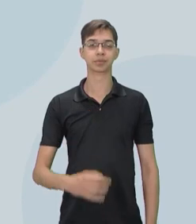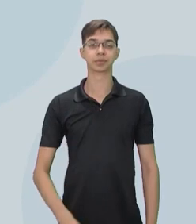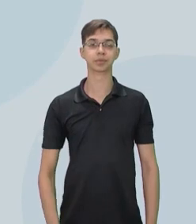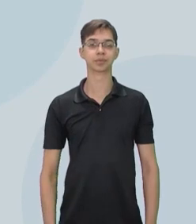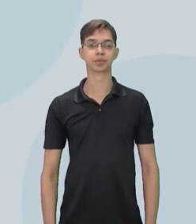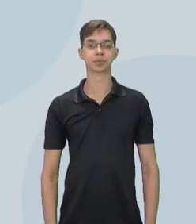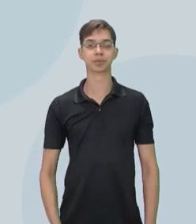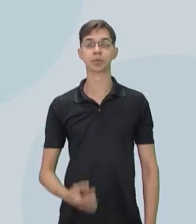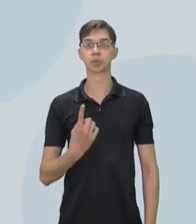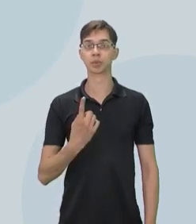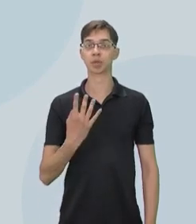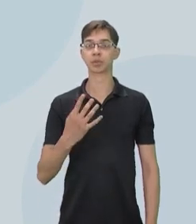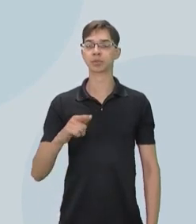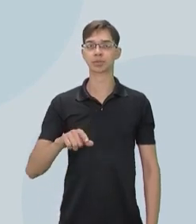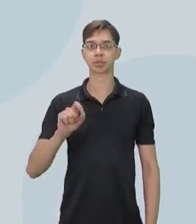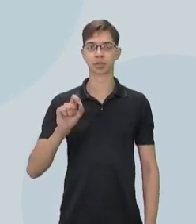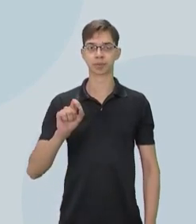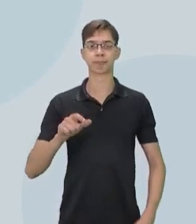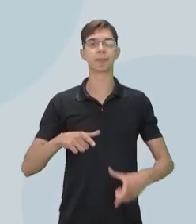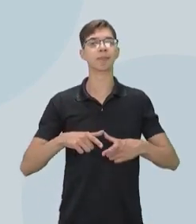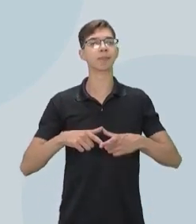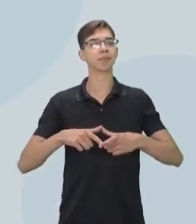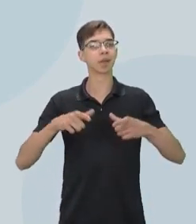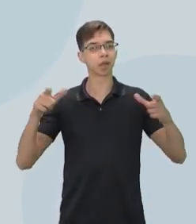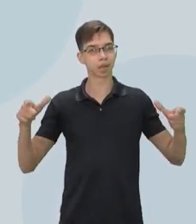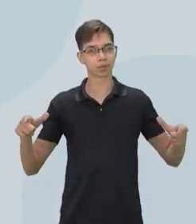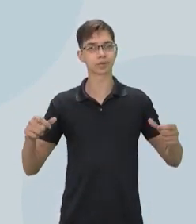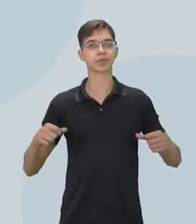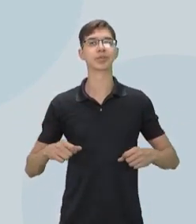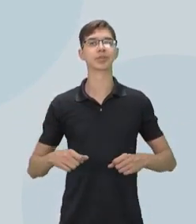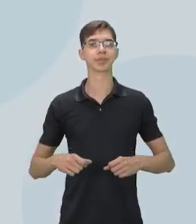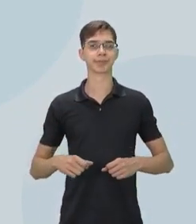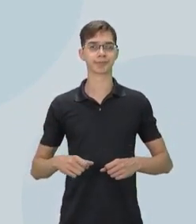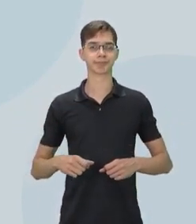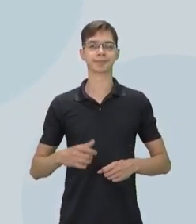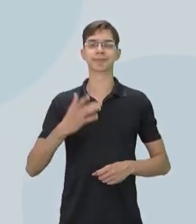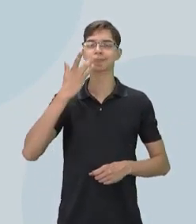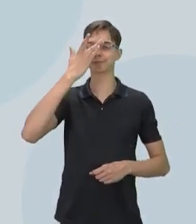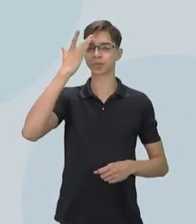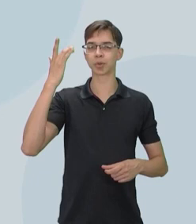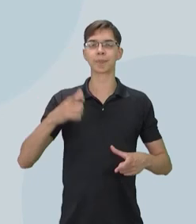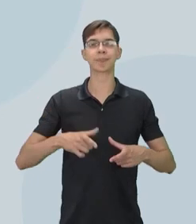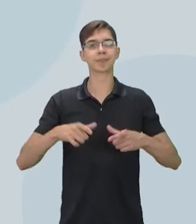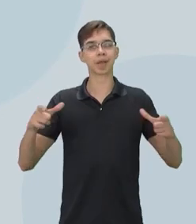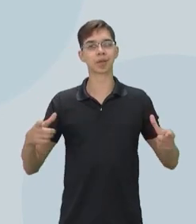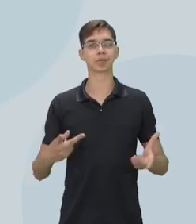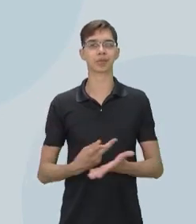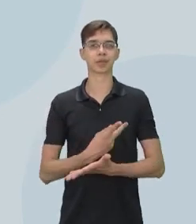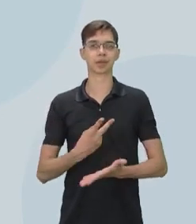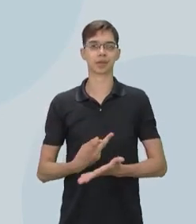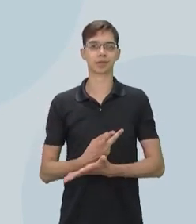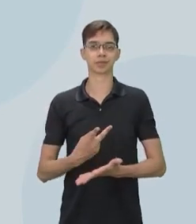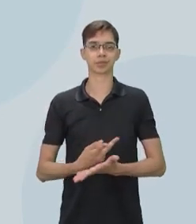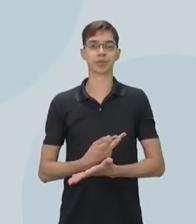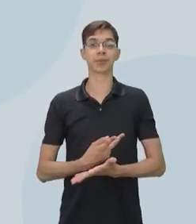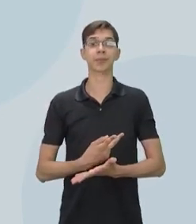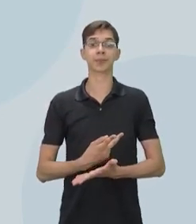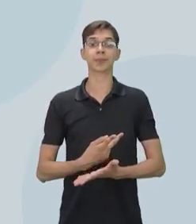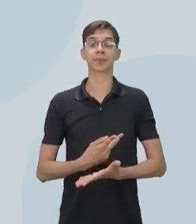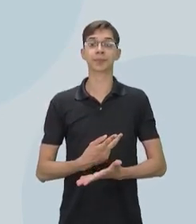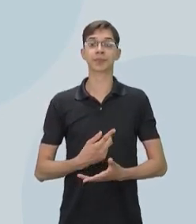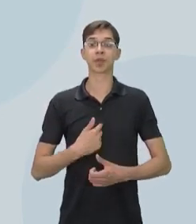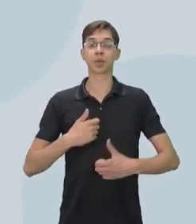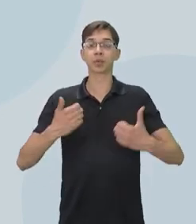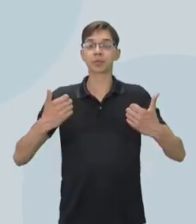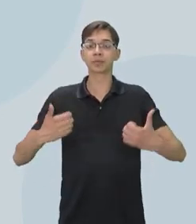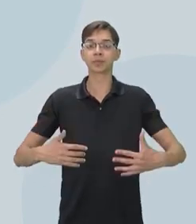foi uma selecionada aí, que a maioria, ou que bastante gente errou. Então, eu vou ler a descrição da habilidade, né? O que a